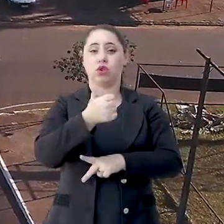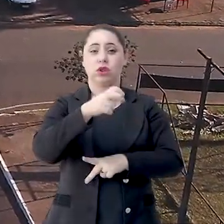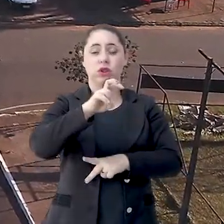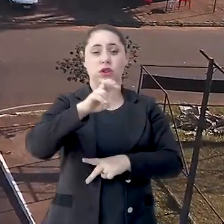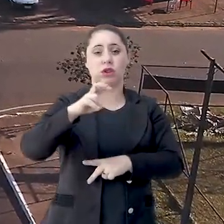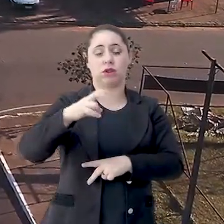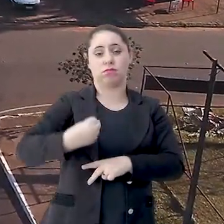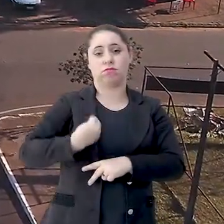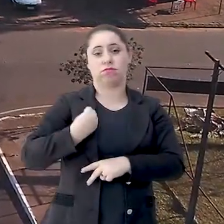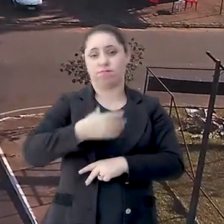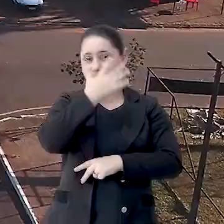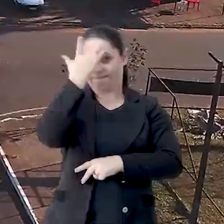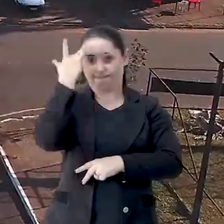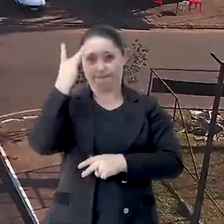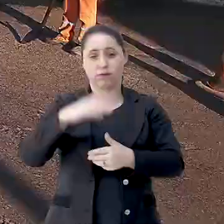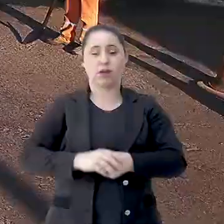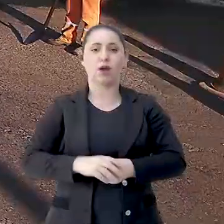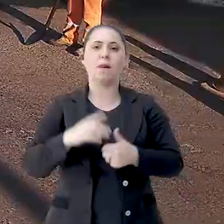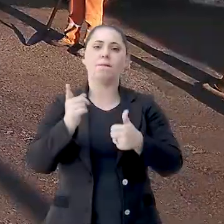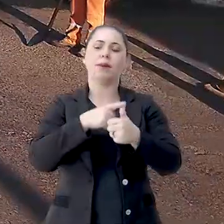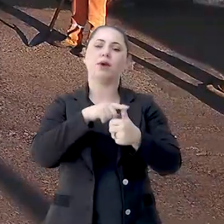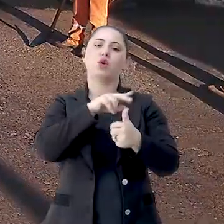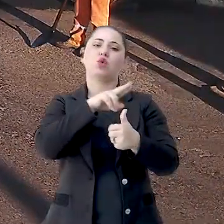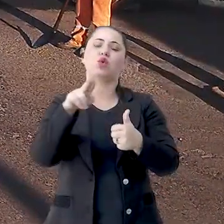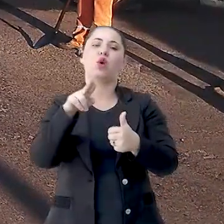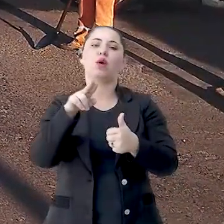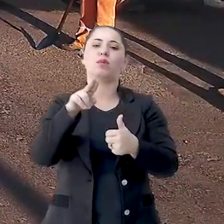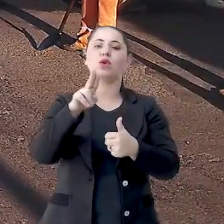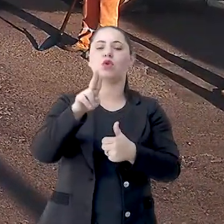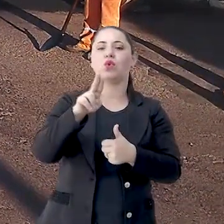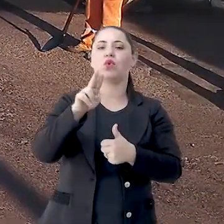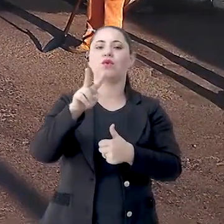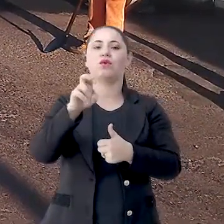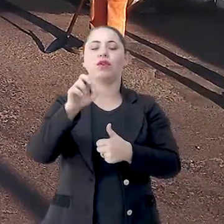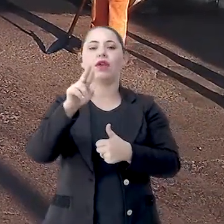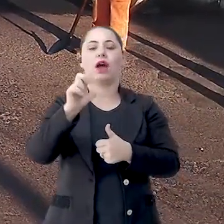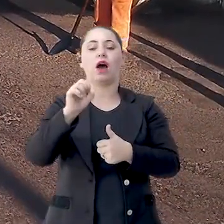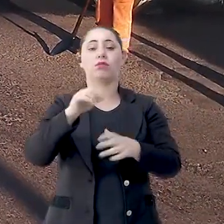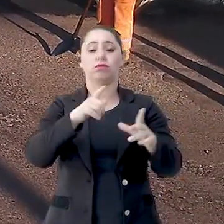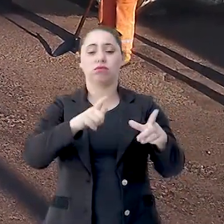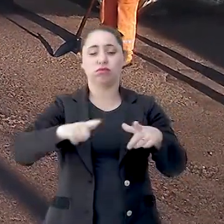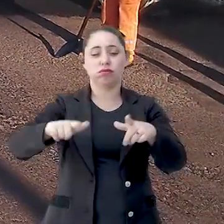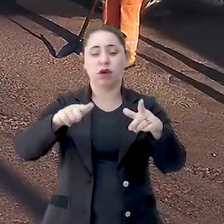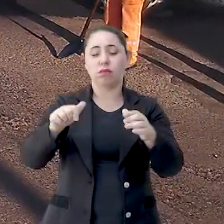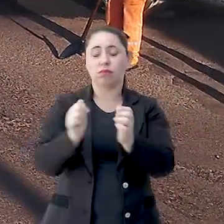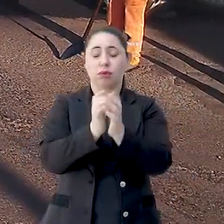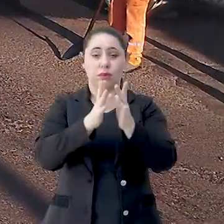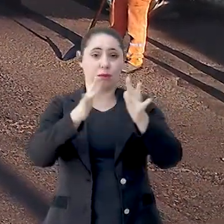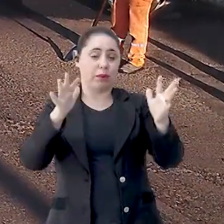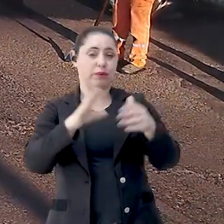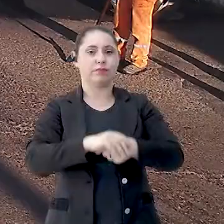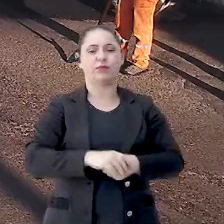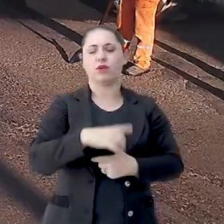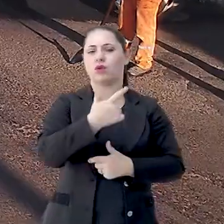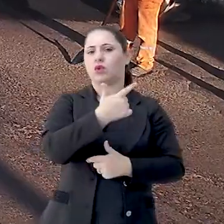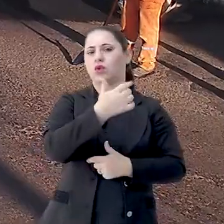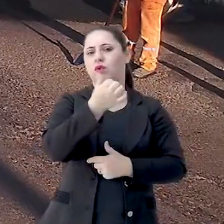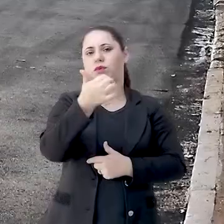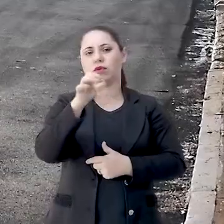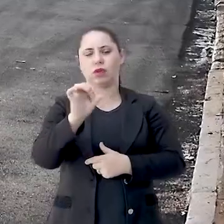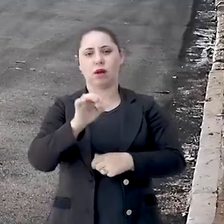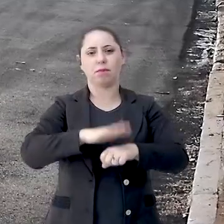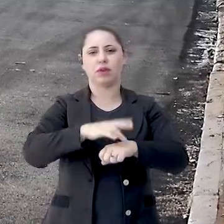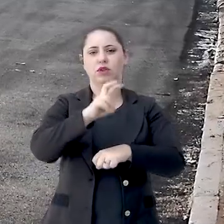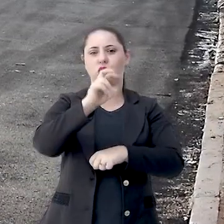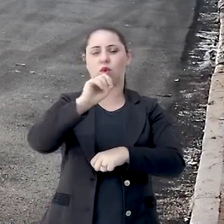nome em Uverá, Campo que Brilha. Em 2019, foram mais de 50 milhões que passaram pelos cofres do município,